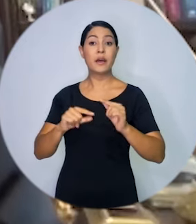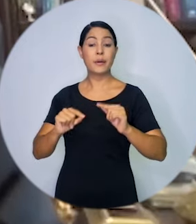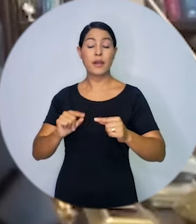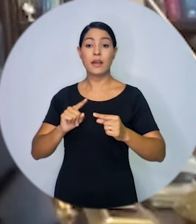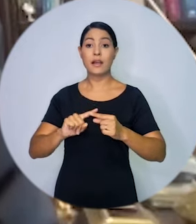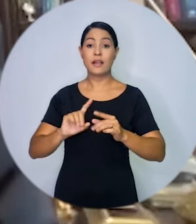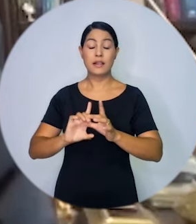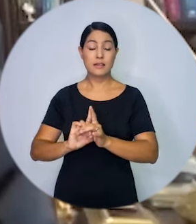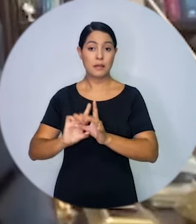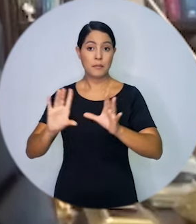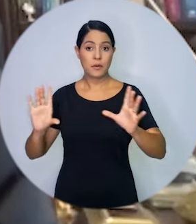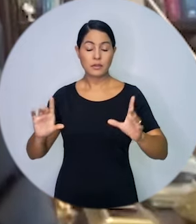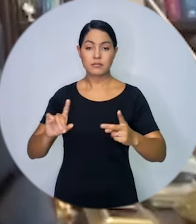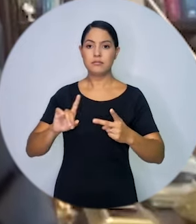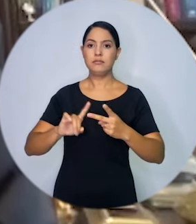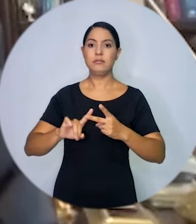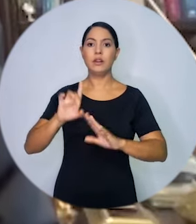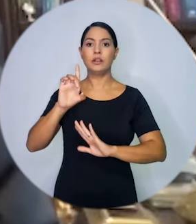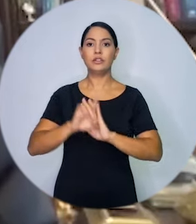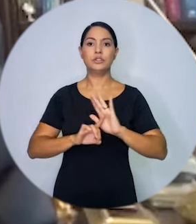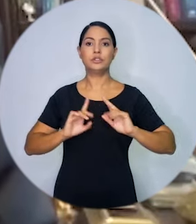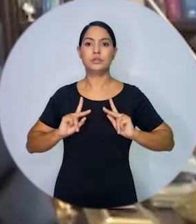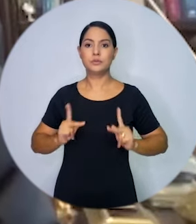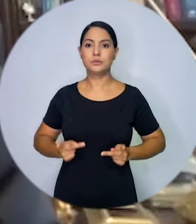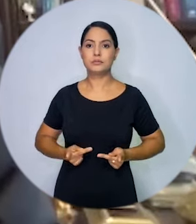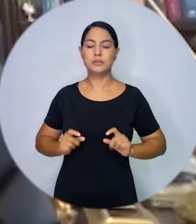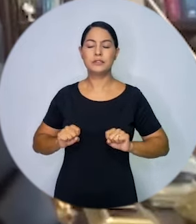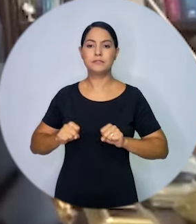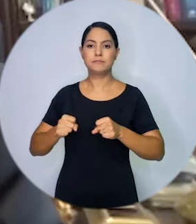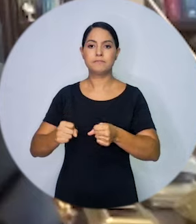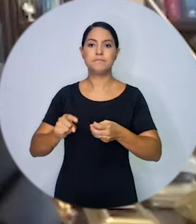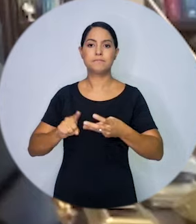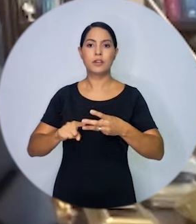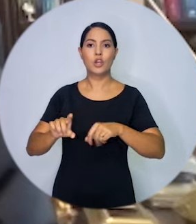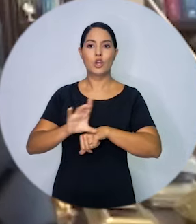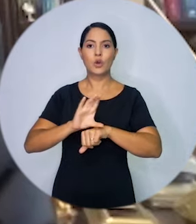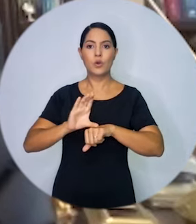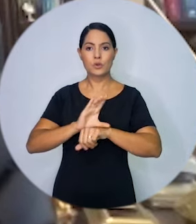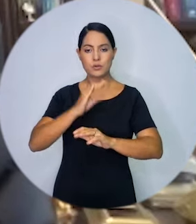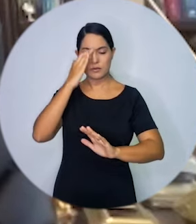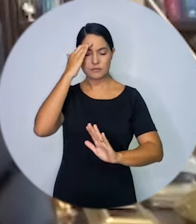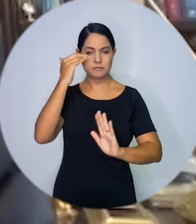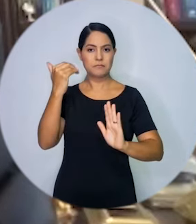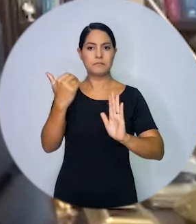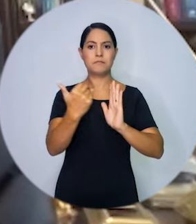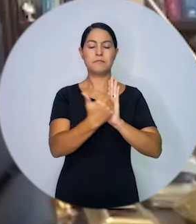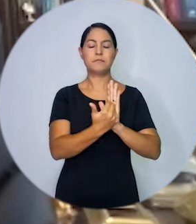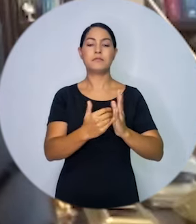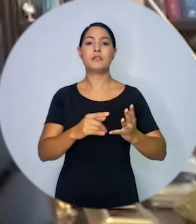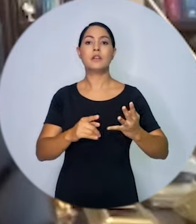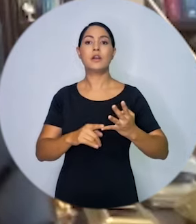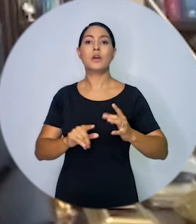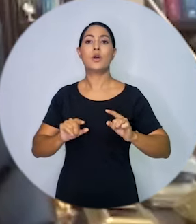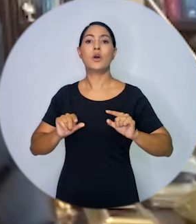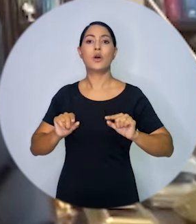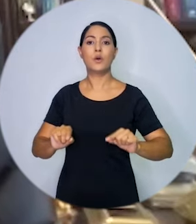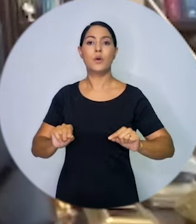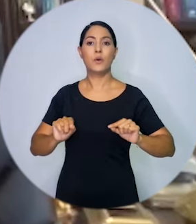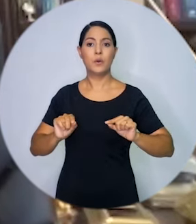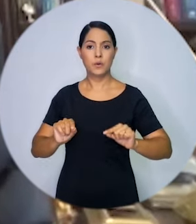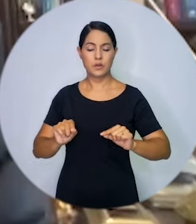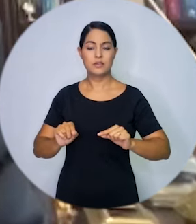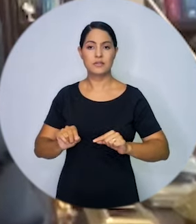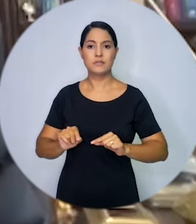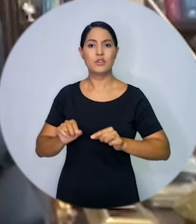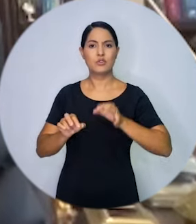advocacia, a democracia, a defesa dos direitos humanos, da Constituição Federal, de uma